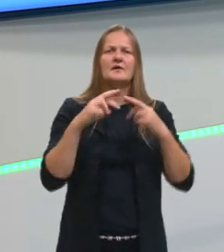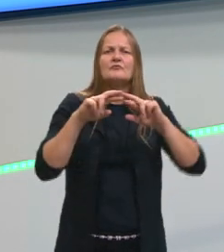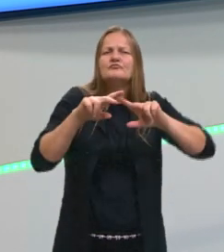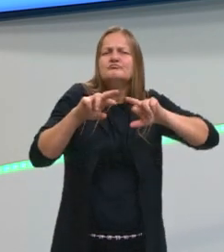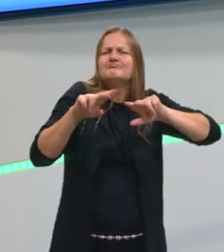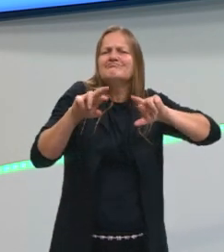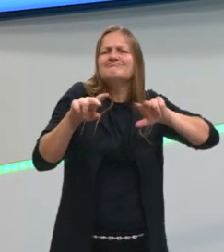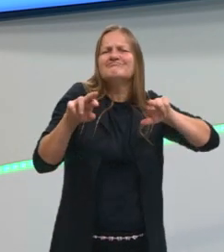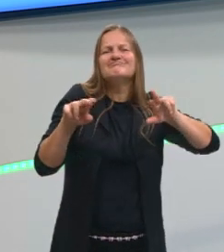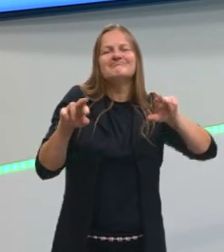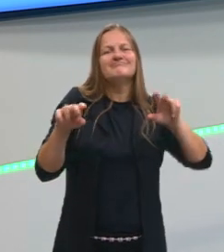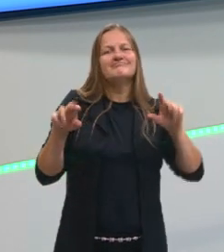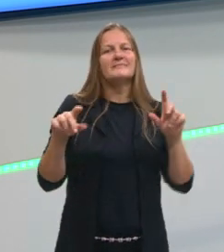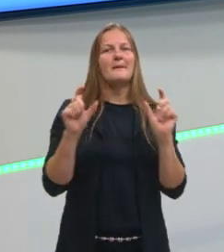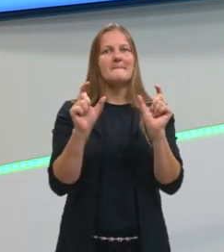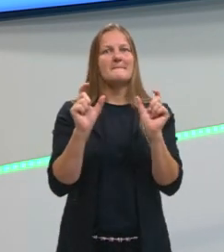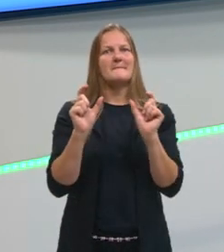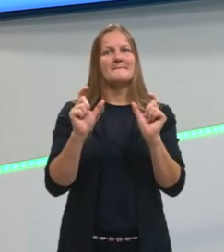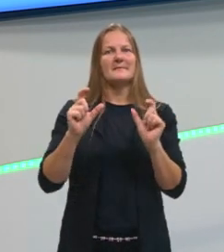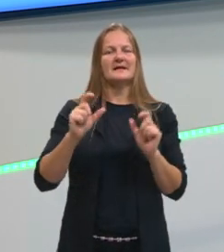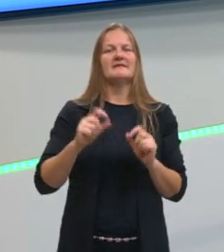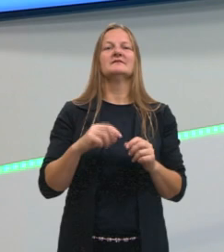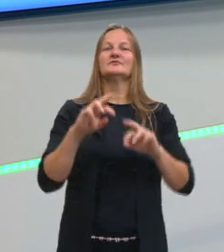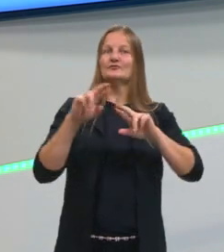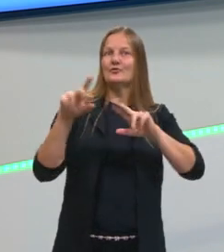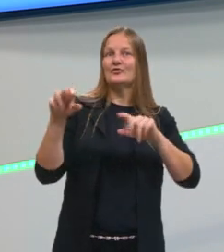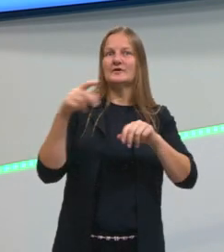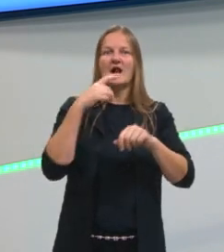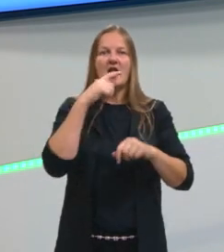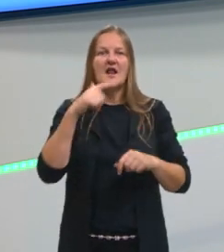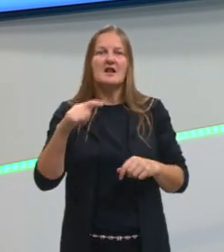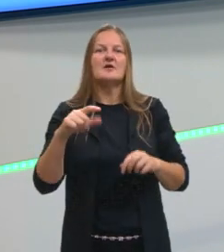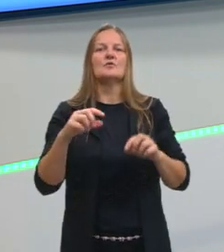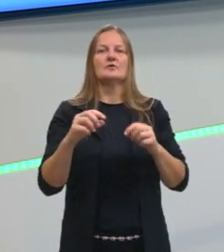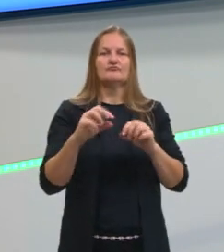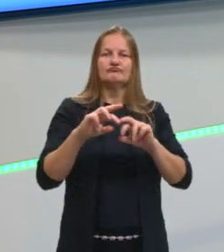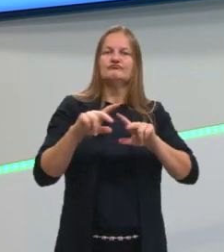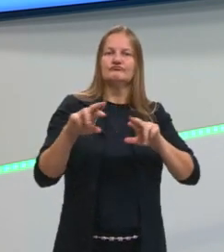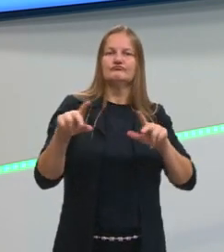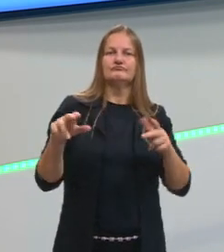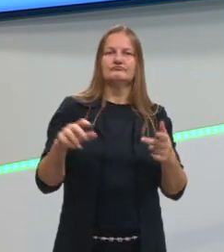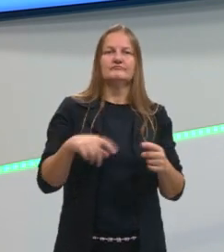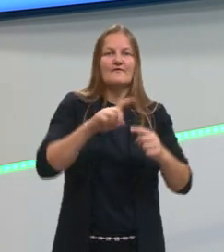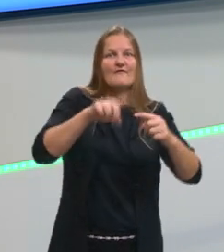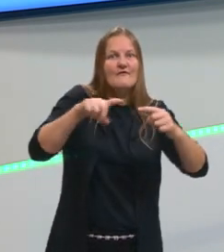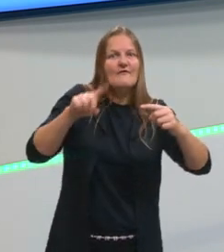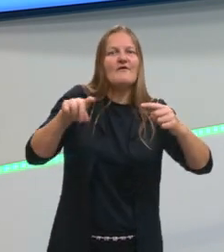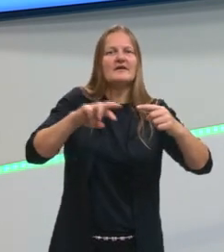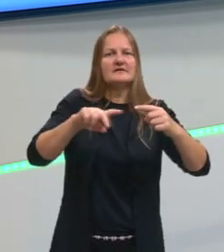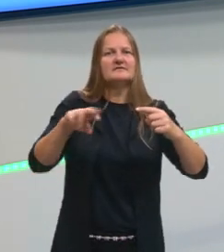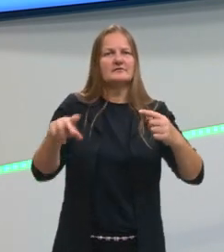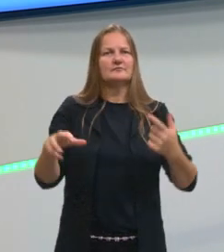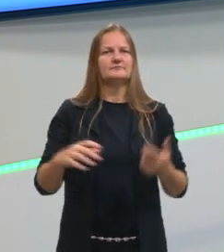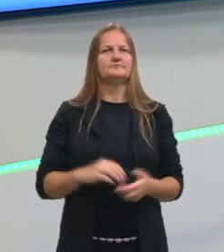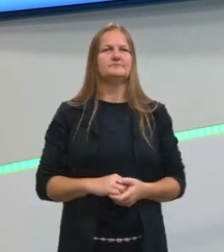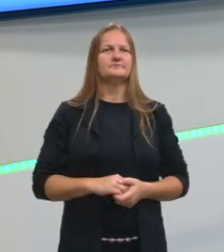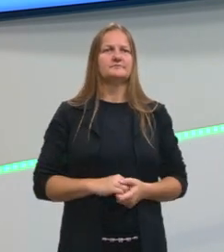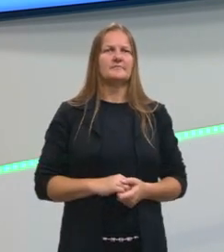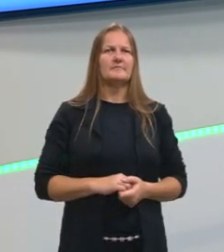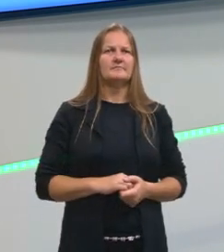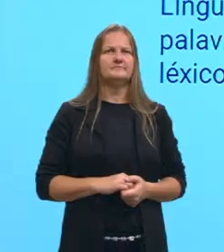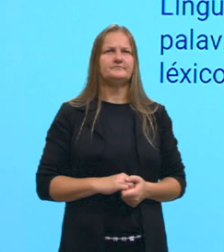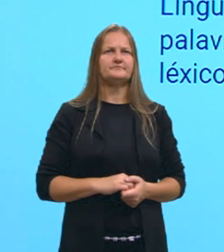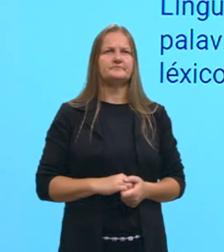Gama imensa dessa quantidade de palavras na variação linguística Esse é o termo correto para isso